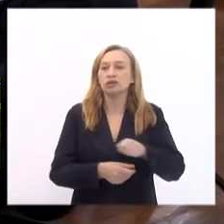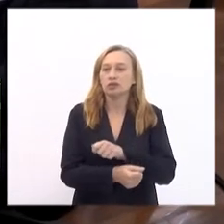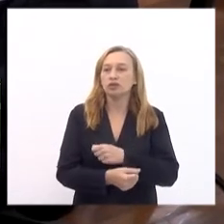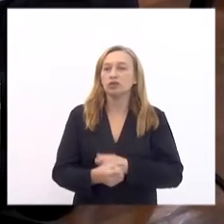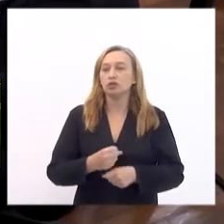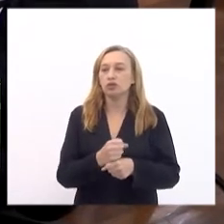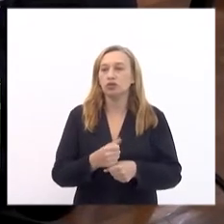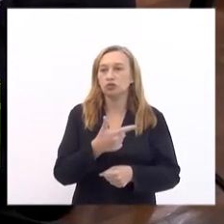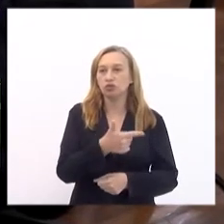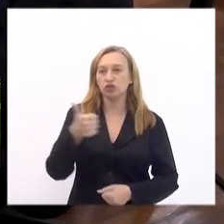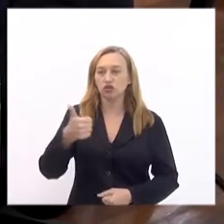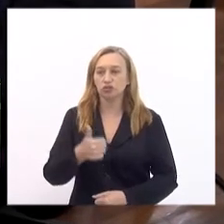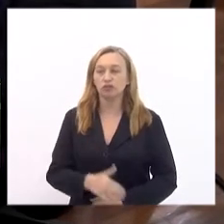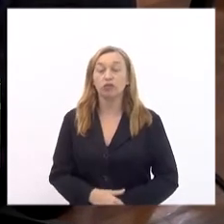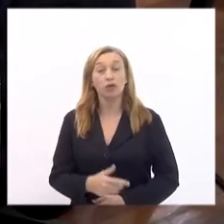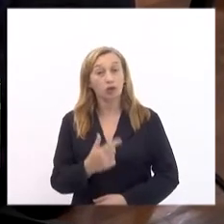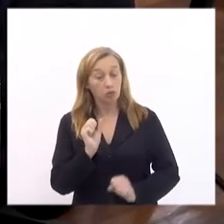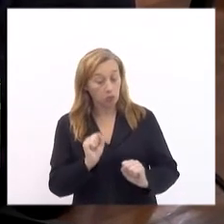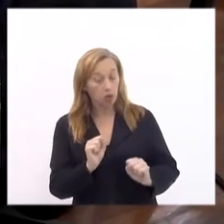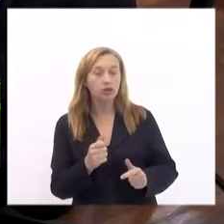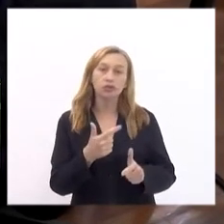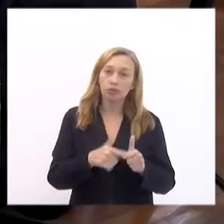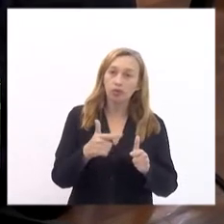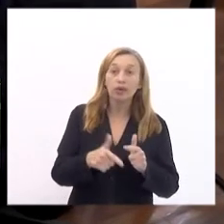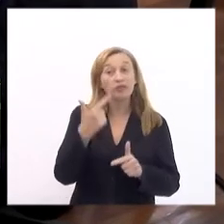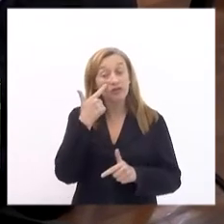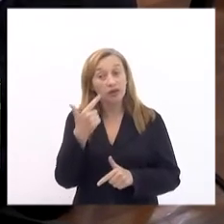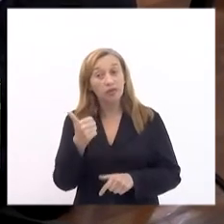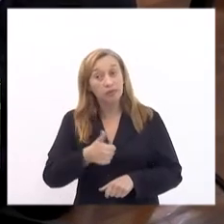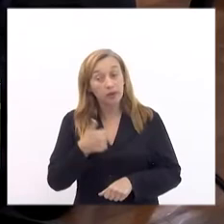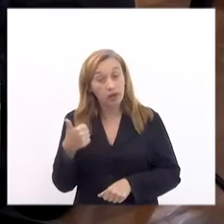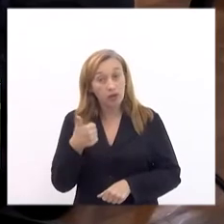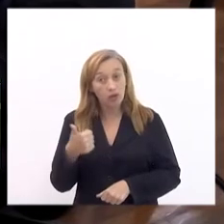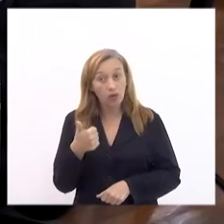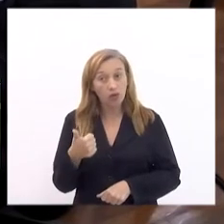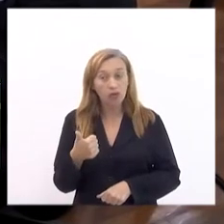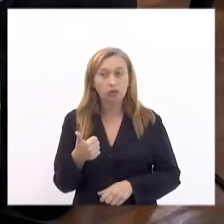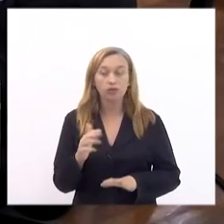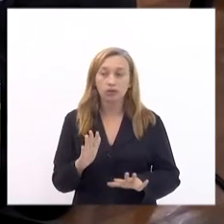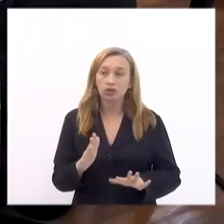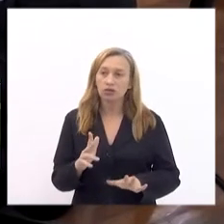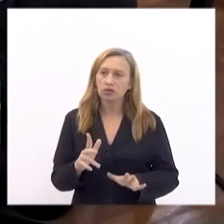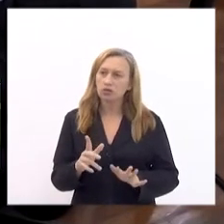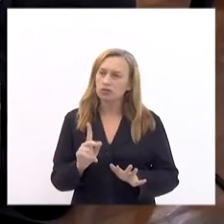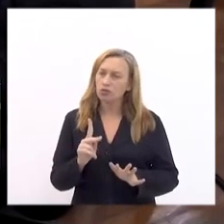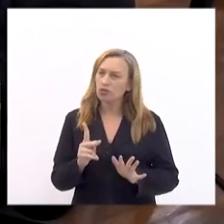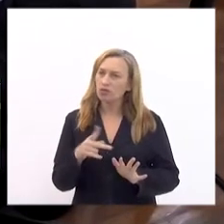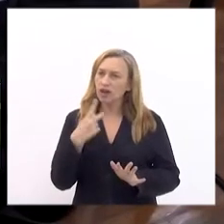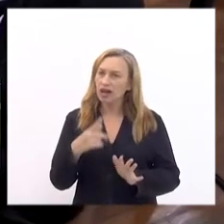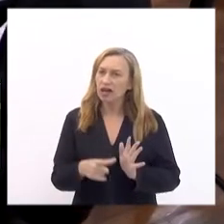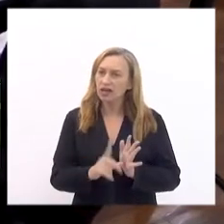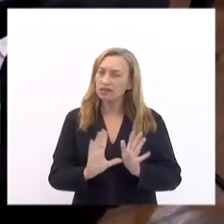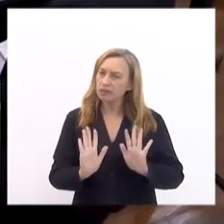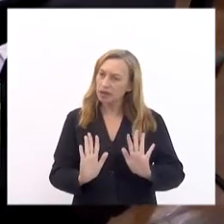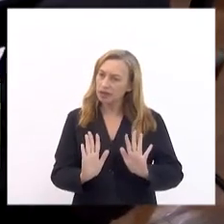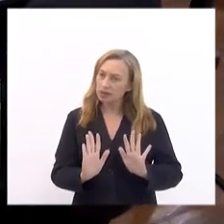havido algum problema. A gente vai entender primeiro, não vou me precipitar, claro. Mas e aí eu te dou o retorno.